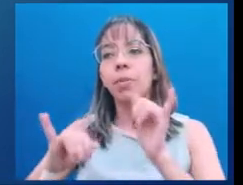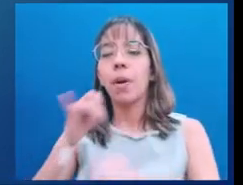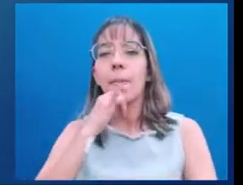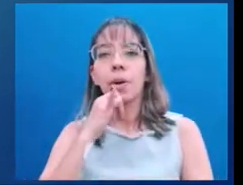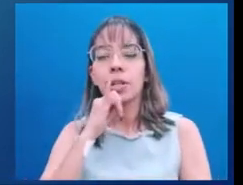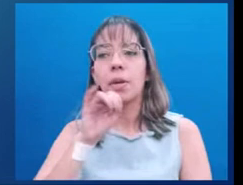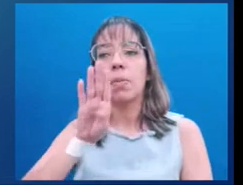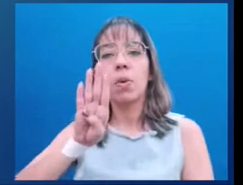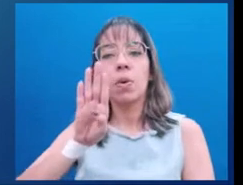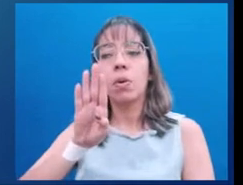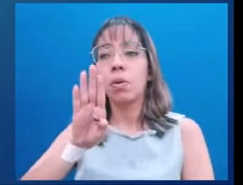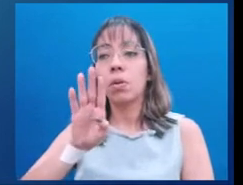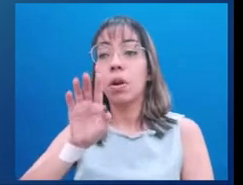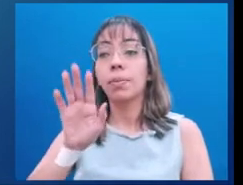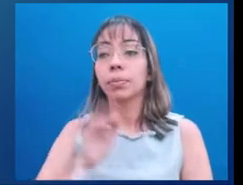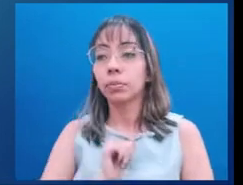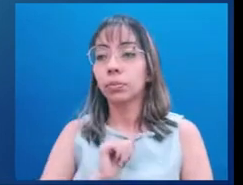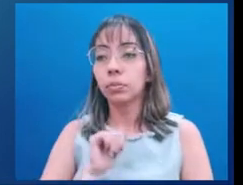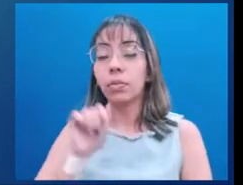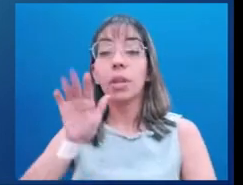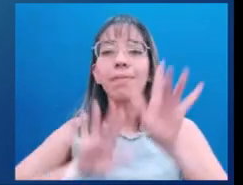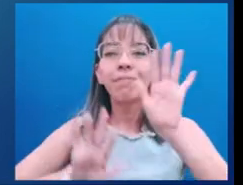gás, né? Amônia, gás amônia.